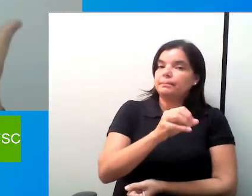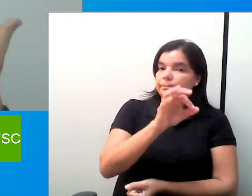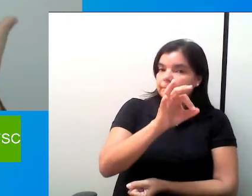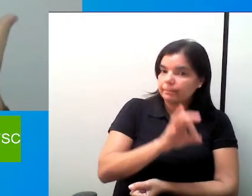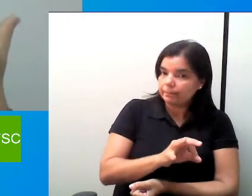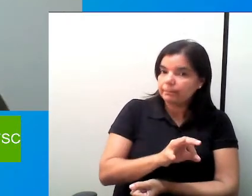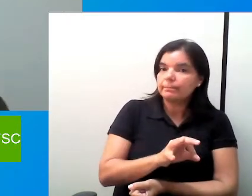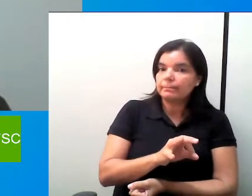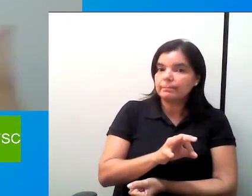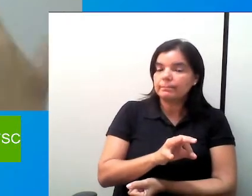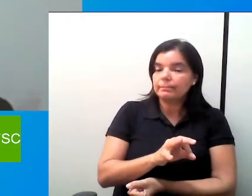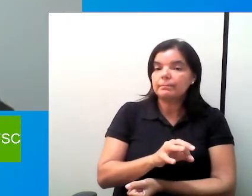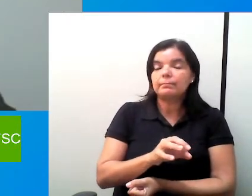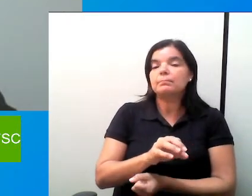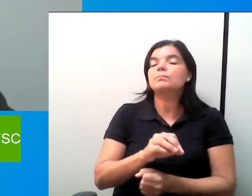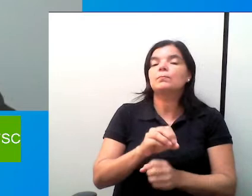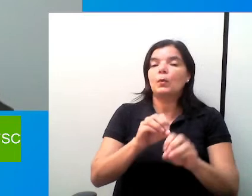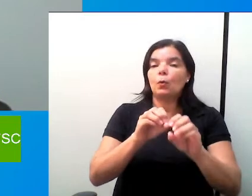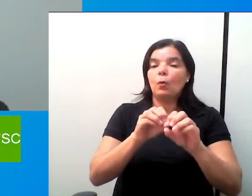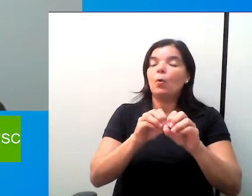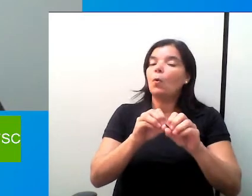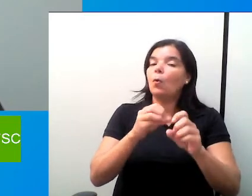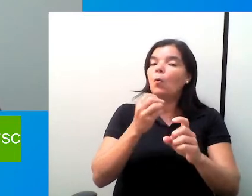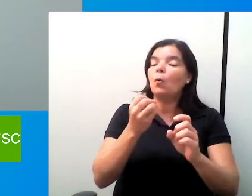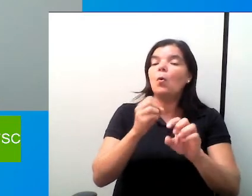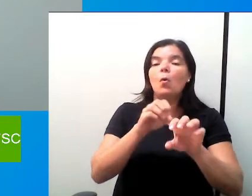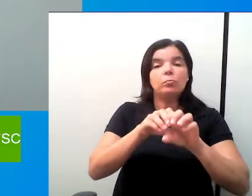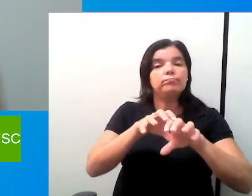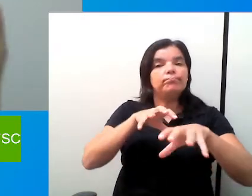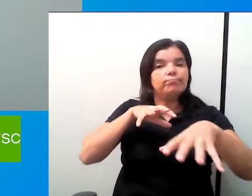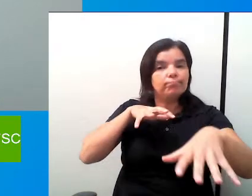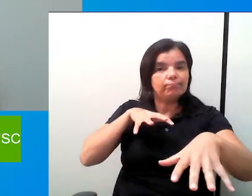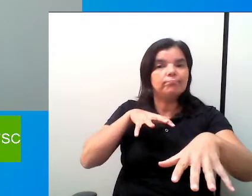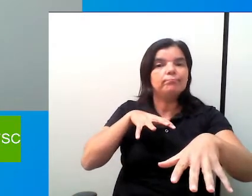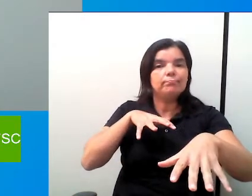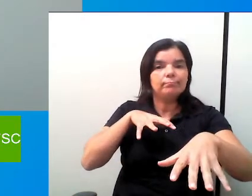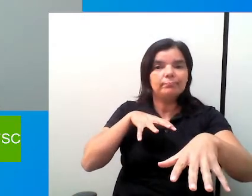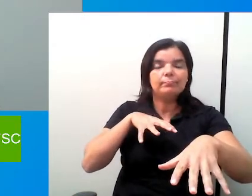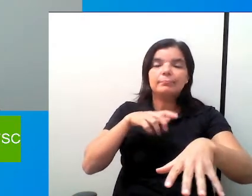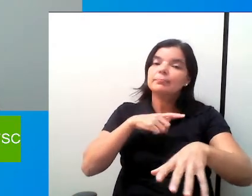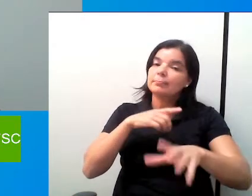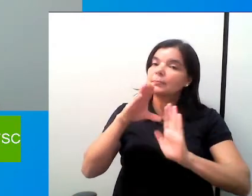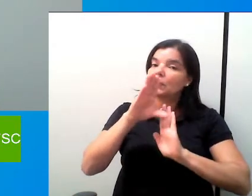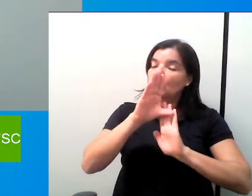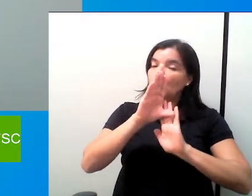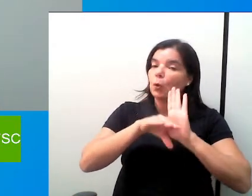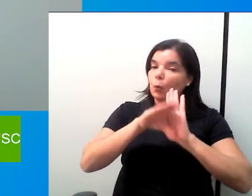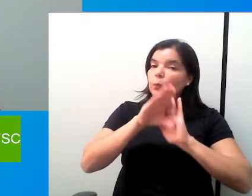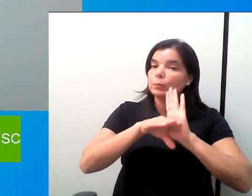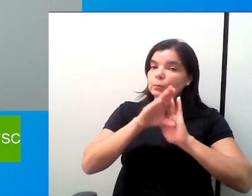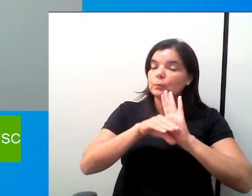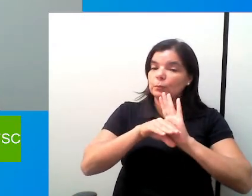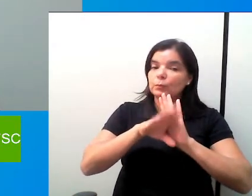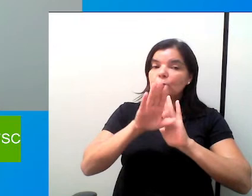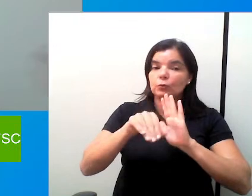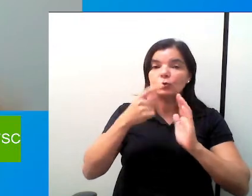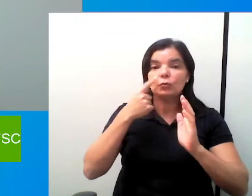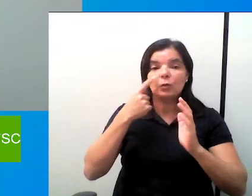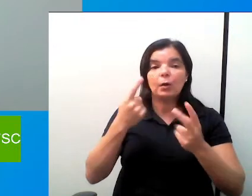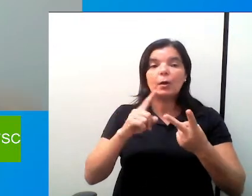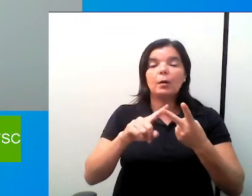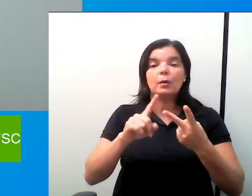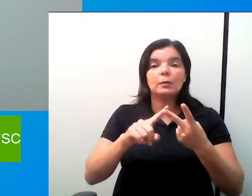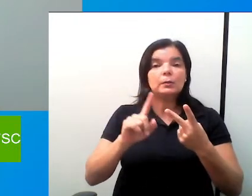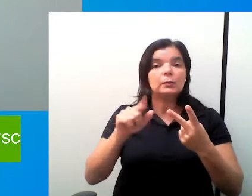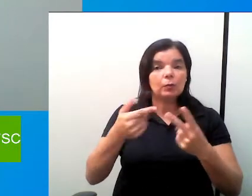ser em EAD ou ANP, como a gente chama também, né? Que tem um conteúdo já gravado que o aluno possa fazer, e uma